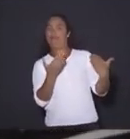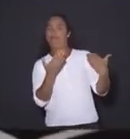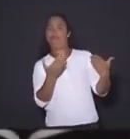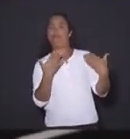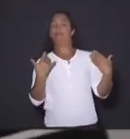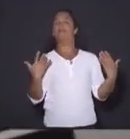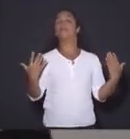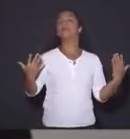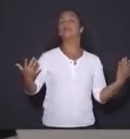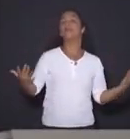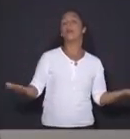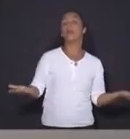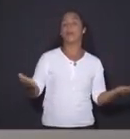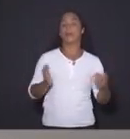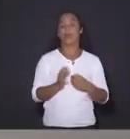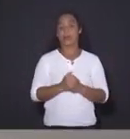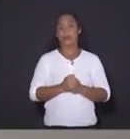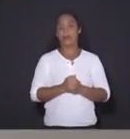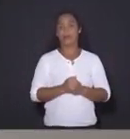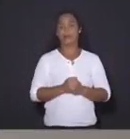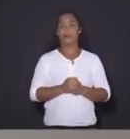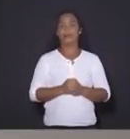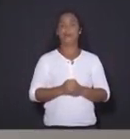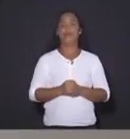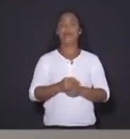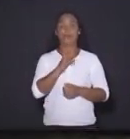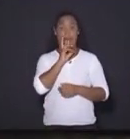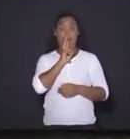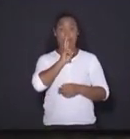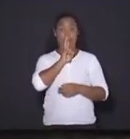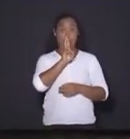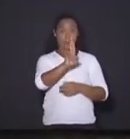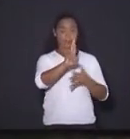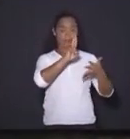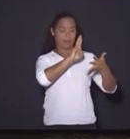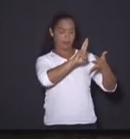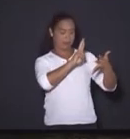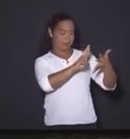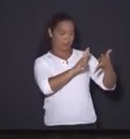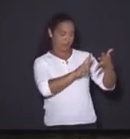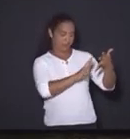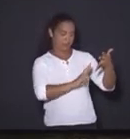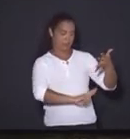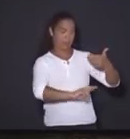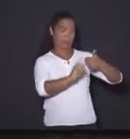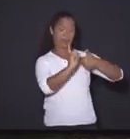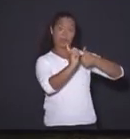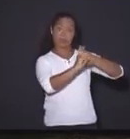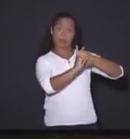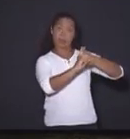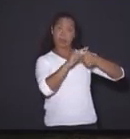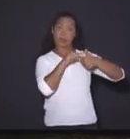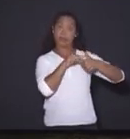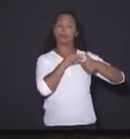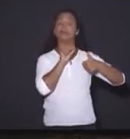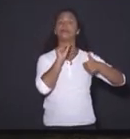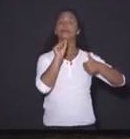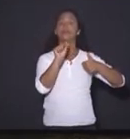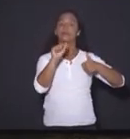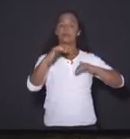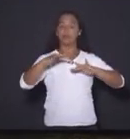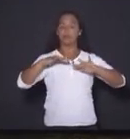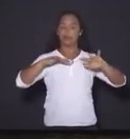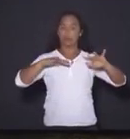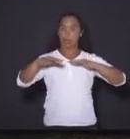como ficam essas questões e eu diria respondendo a cada uma delas ea primeira delas é que o movimento